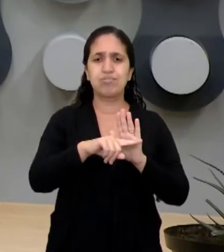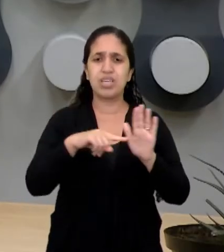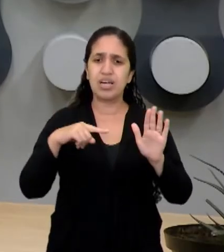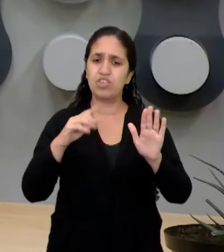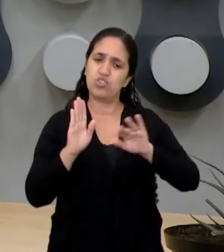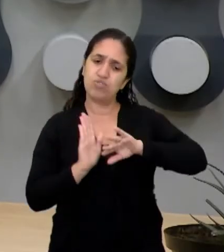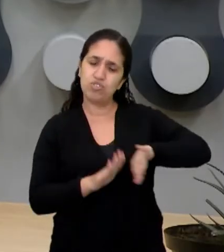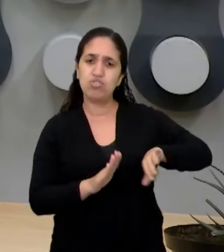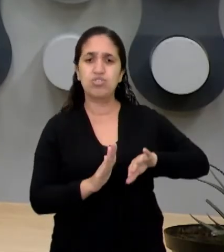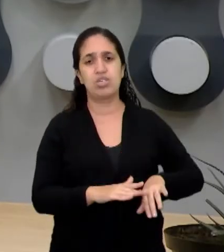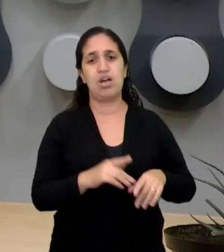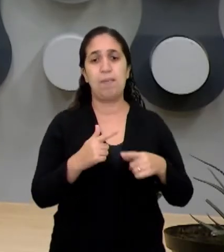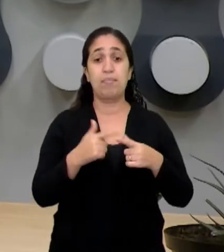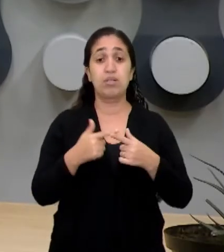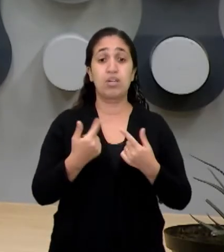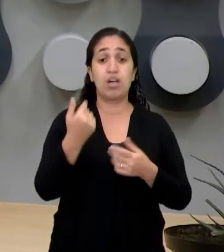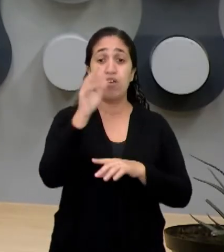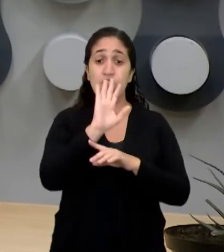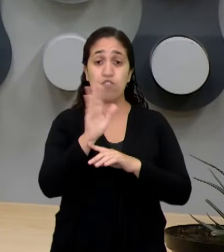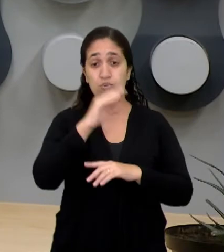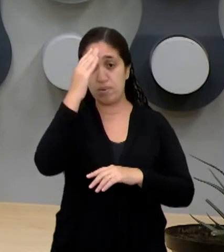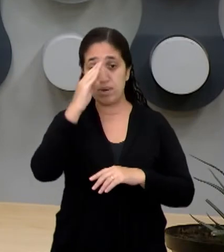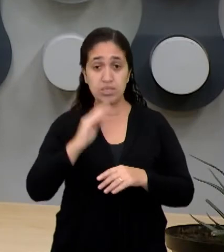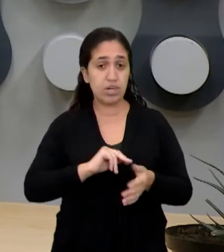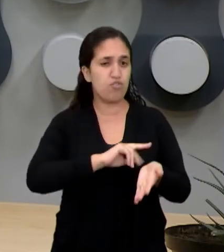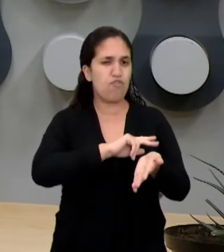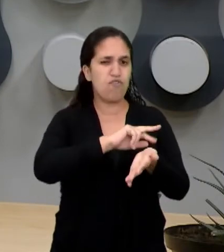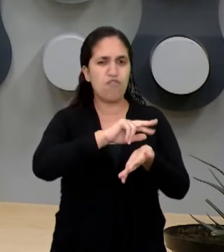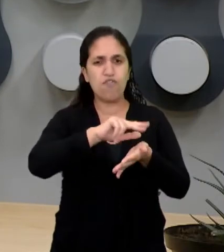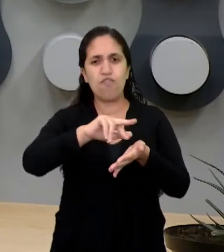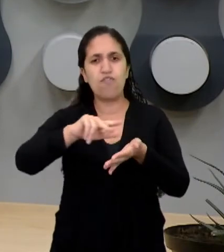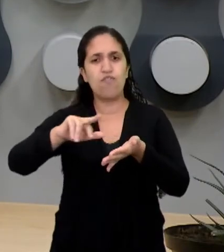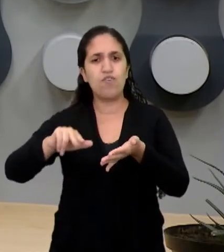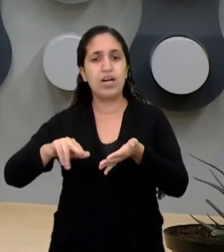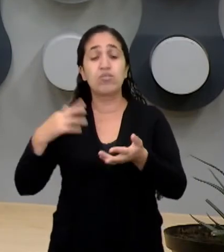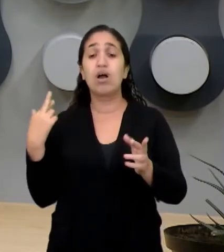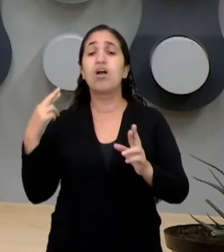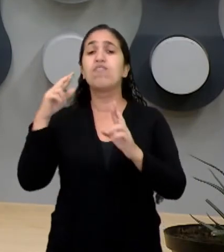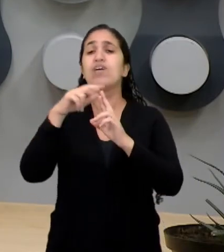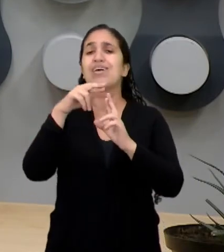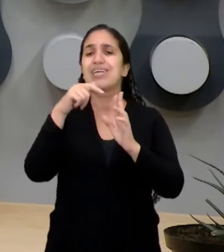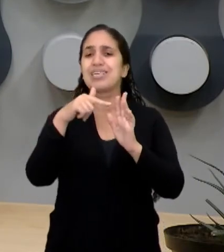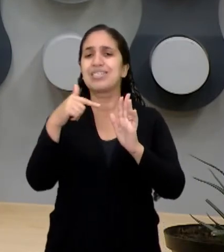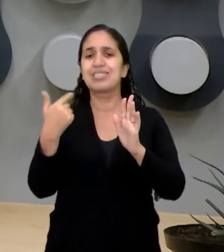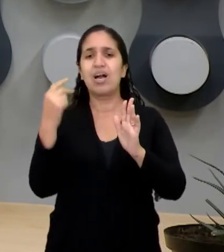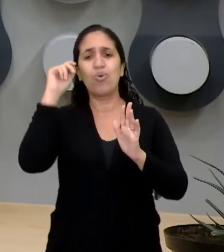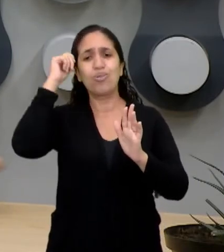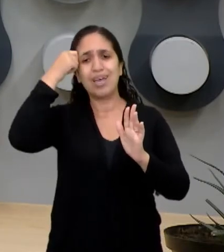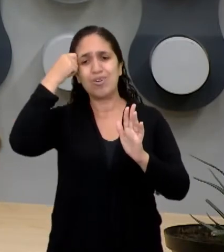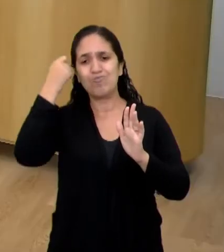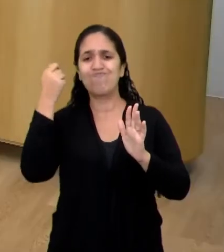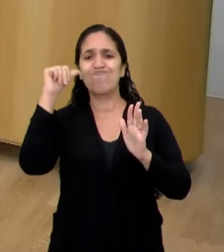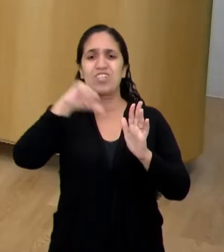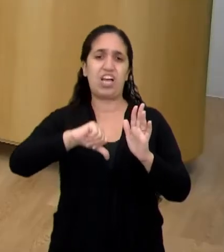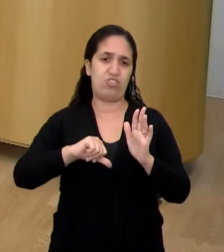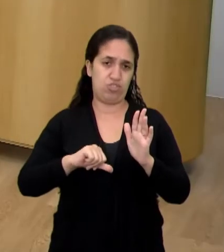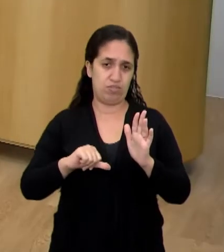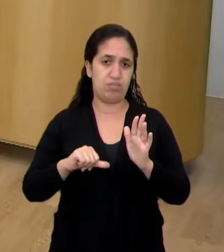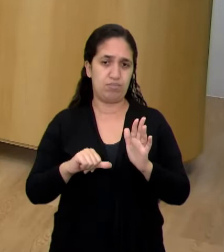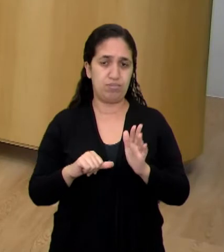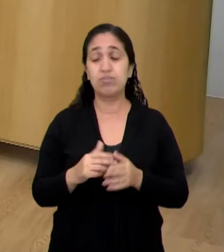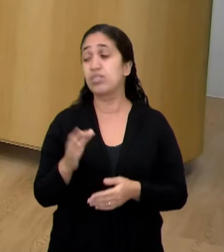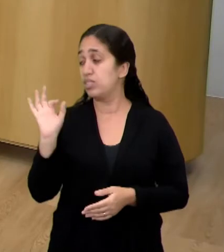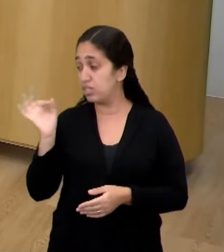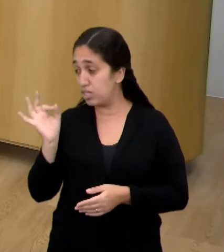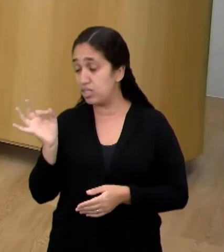por exemplo, tem vários filmes brasileiros, né? Cidade de Deus, as coisas... a referência ao negro é muito negativa. Sim, mas é exatamente isso, Vi. Quando